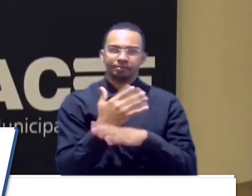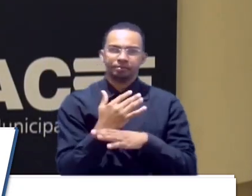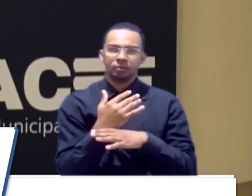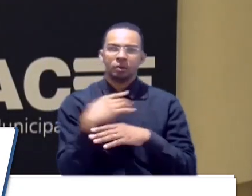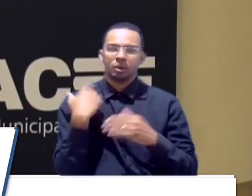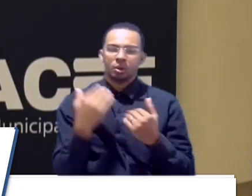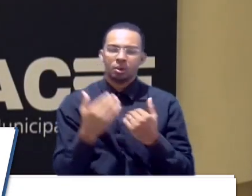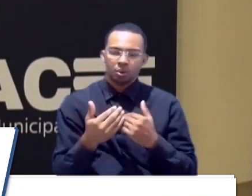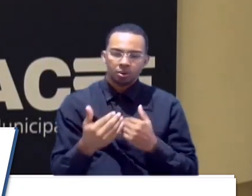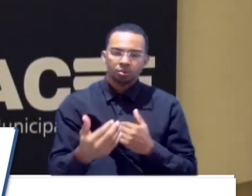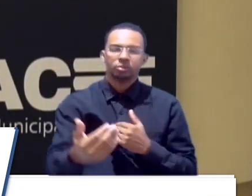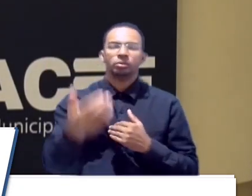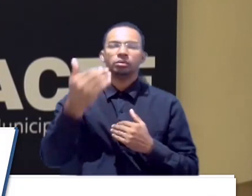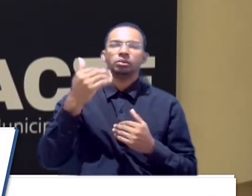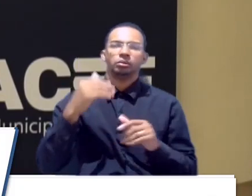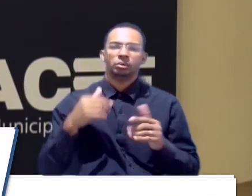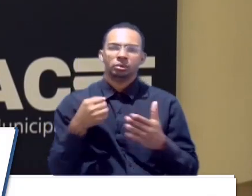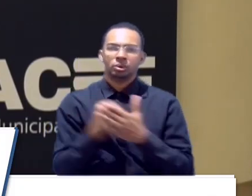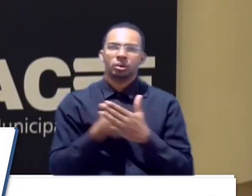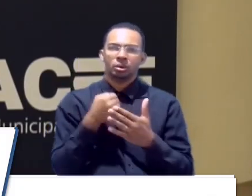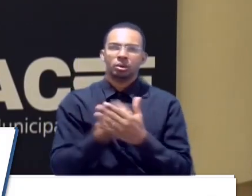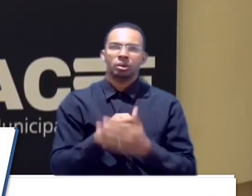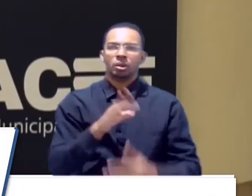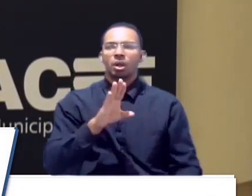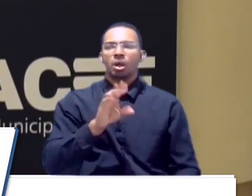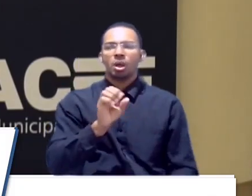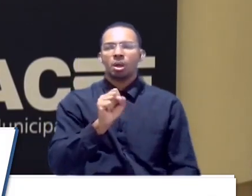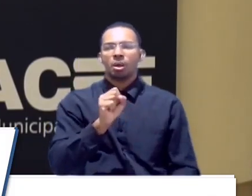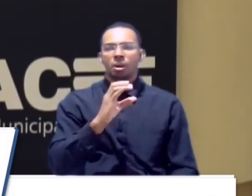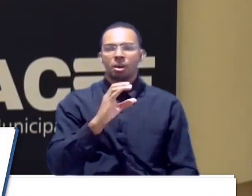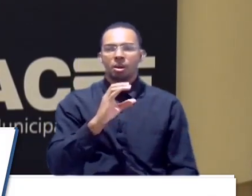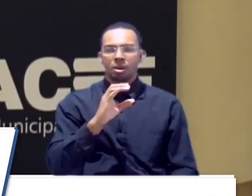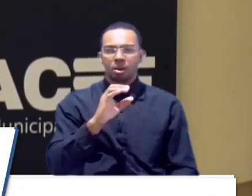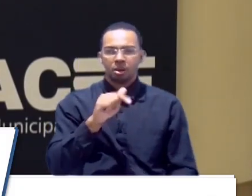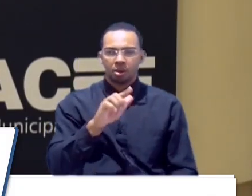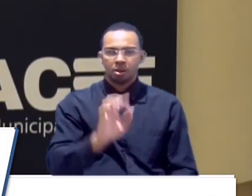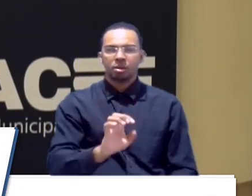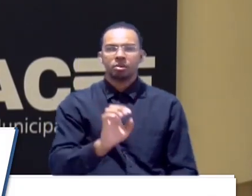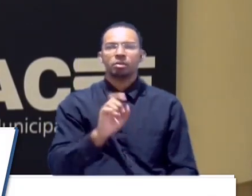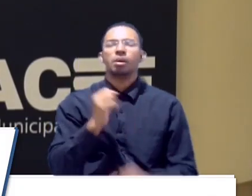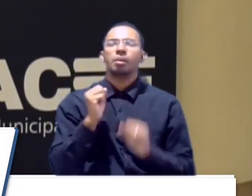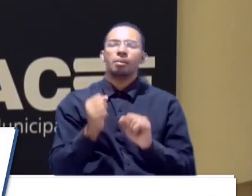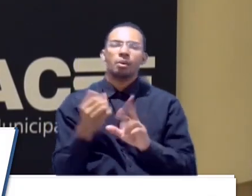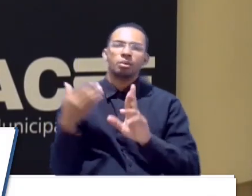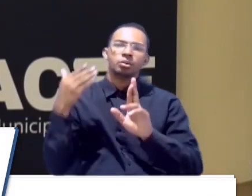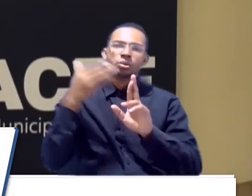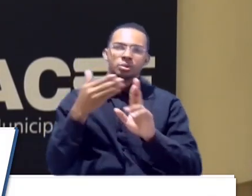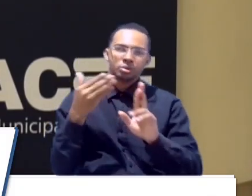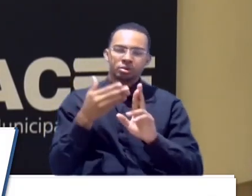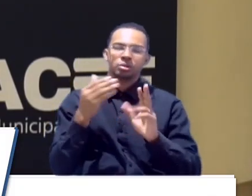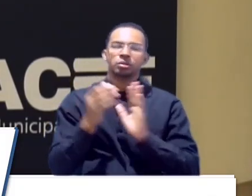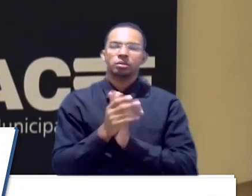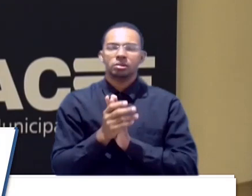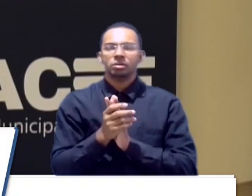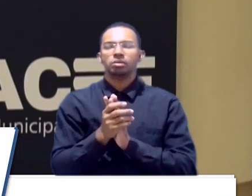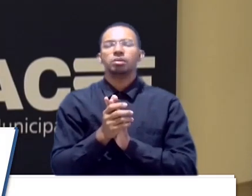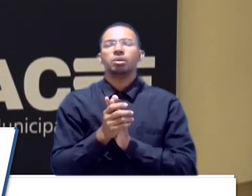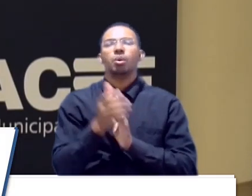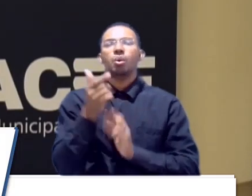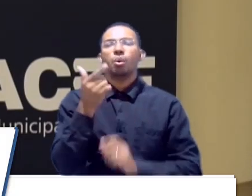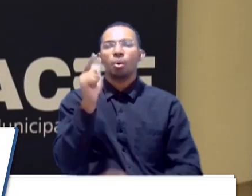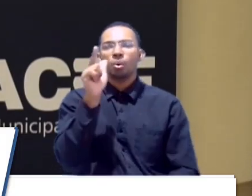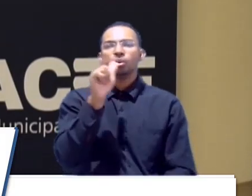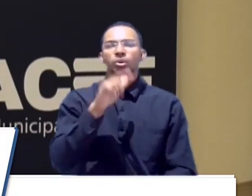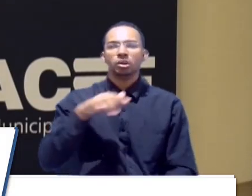essa luta para que o Bosque dos Angicos também se torne referência como mais uma área de lazer aqui para